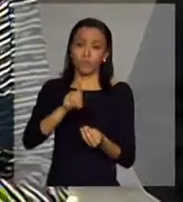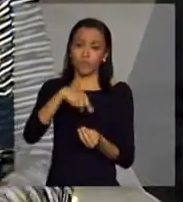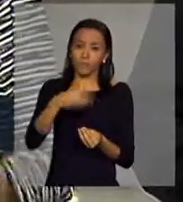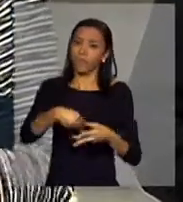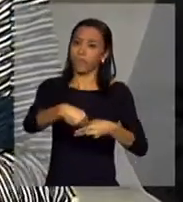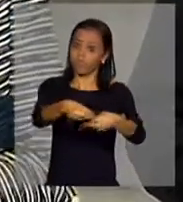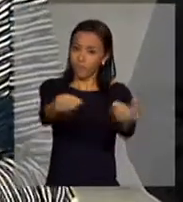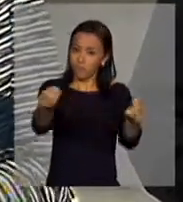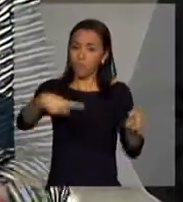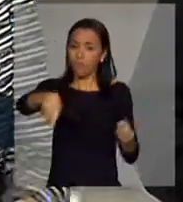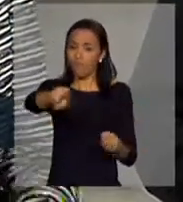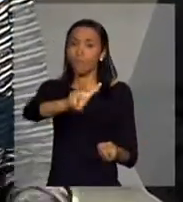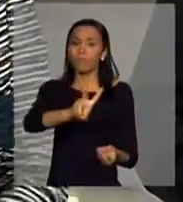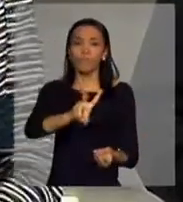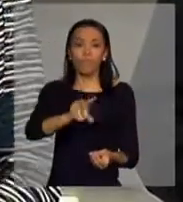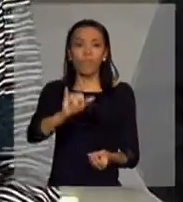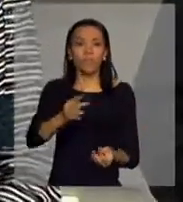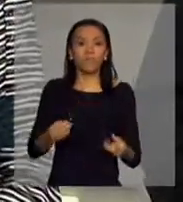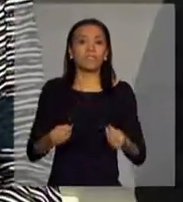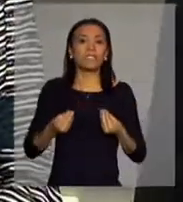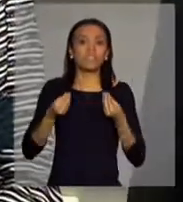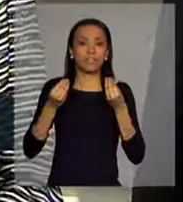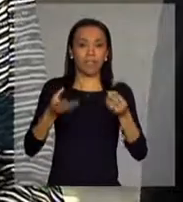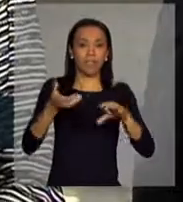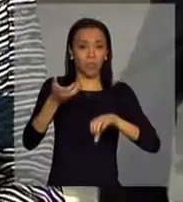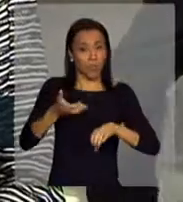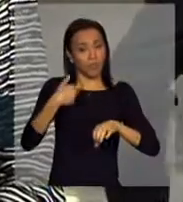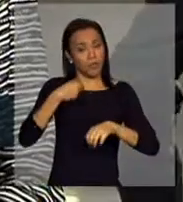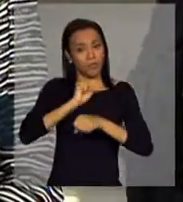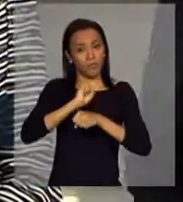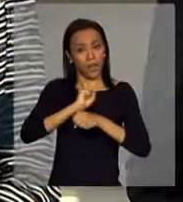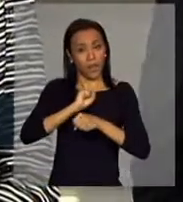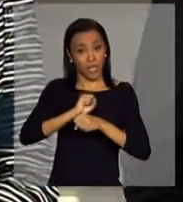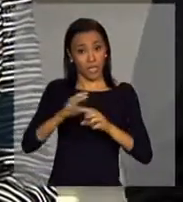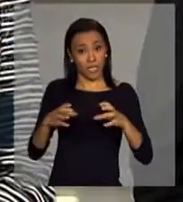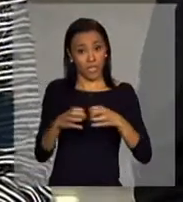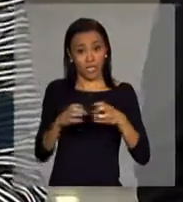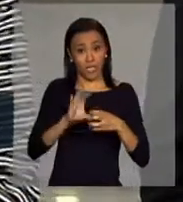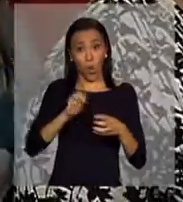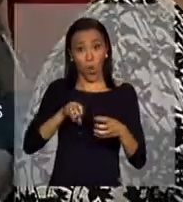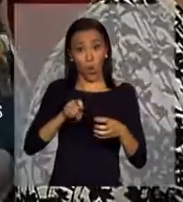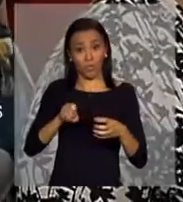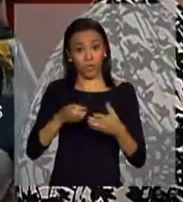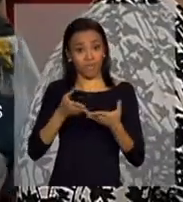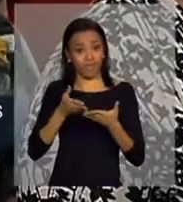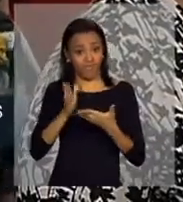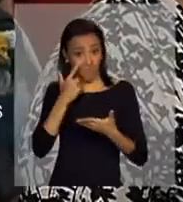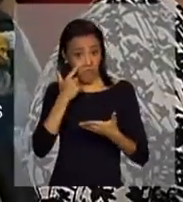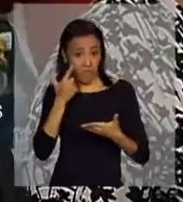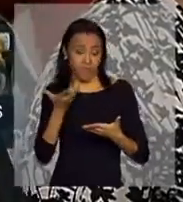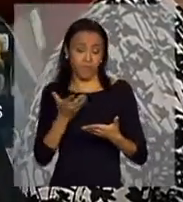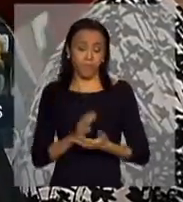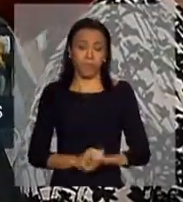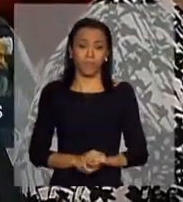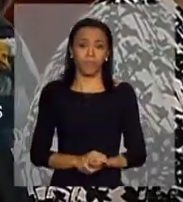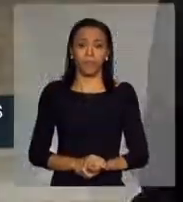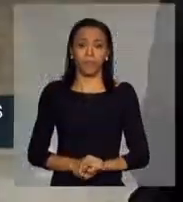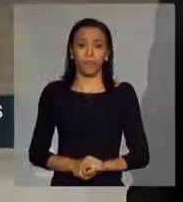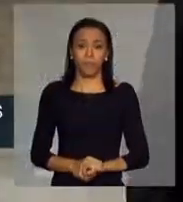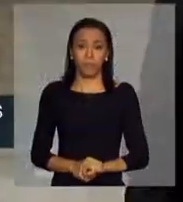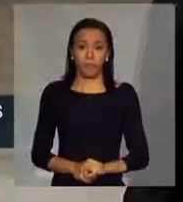senhores, e que nós remetemos ao Congresso, e agora cabe a essa comissão e ao Congresso Nacional fazer o debate. Como é que ministro, contra acidente de